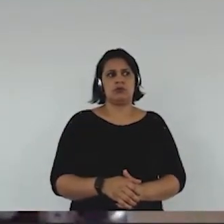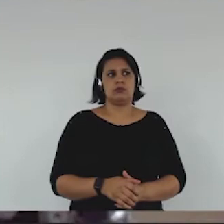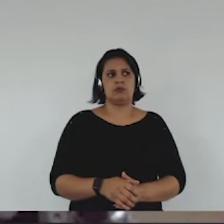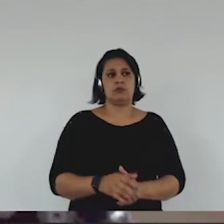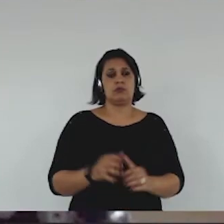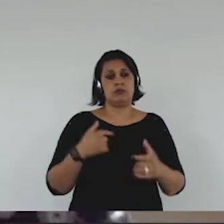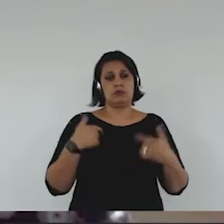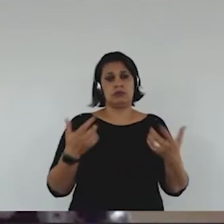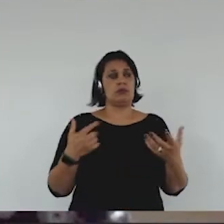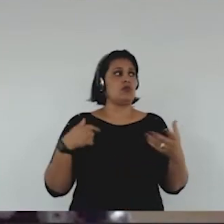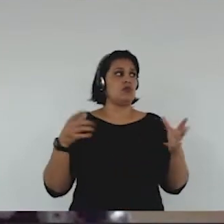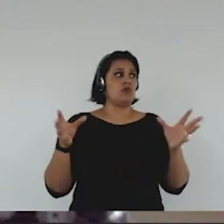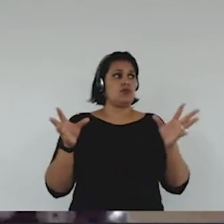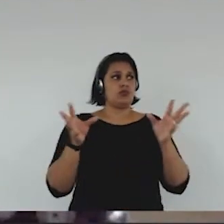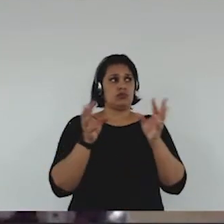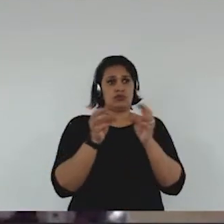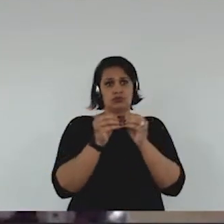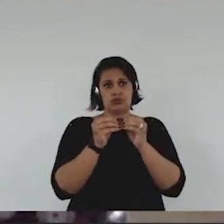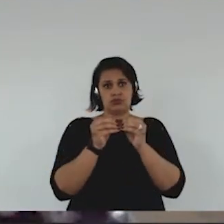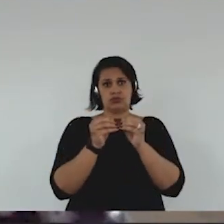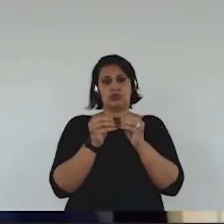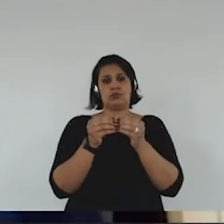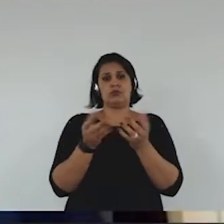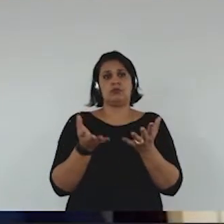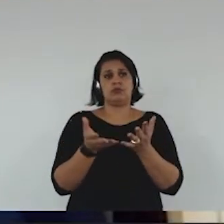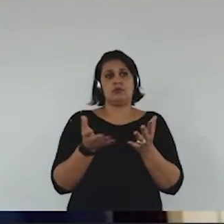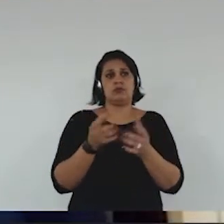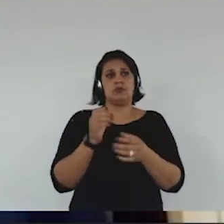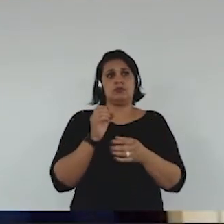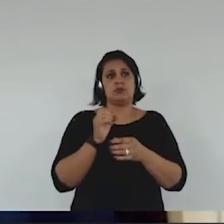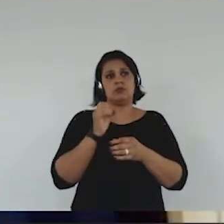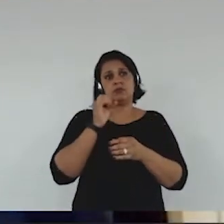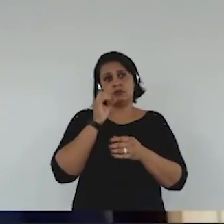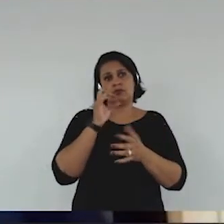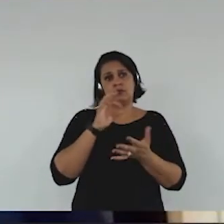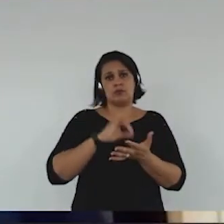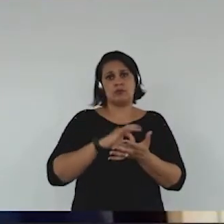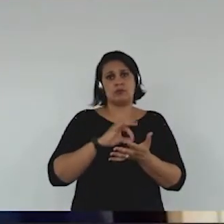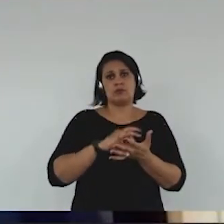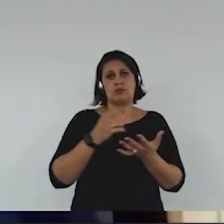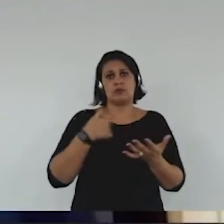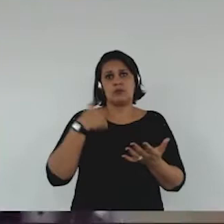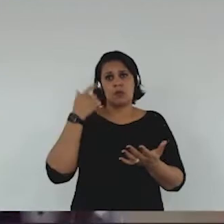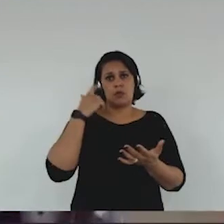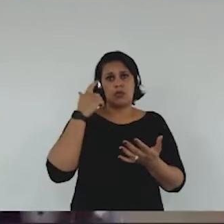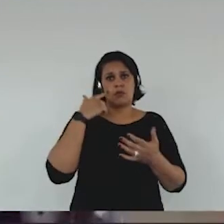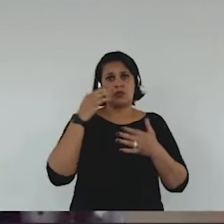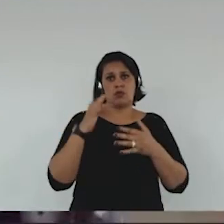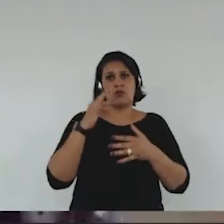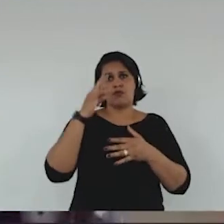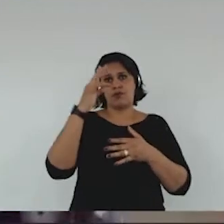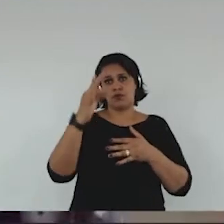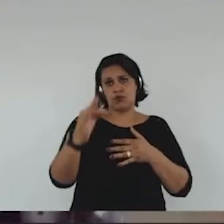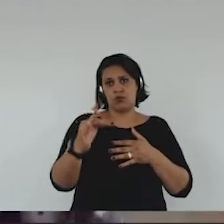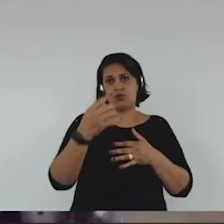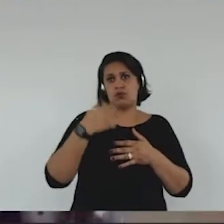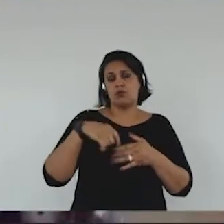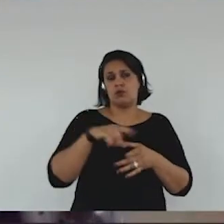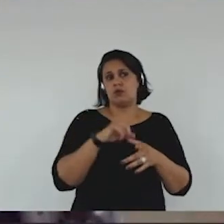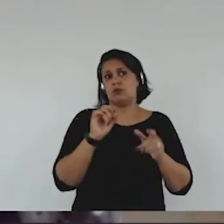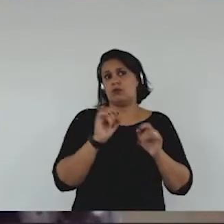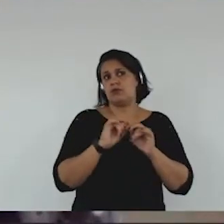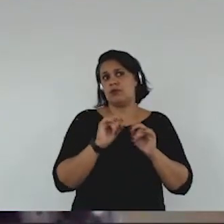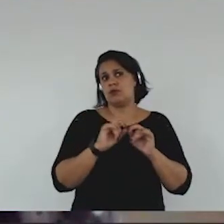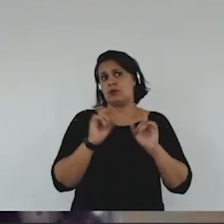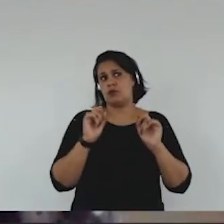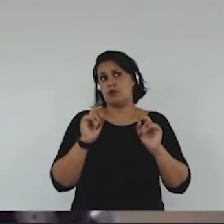fazendo as minhas considerações finais. Então, realmente, o que veremos para o futuro agora, que acho que é o